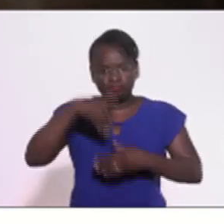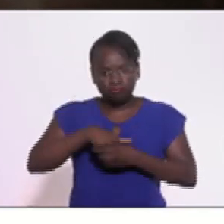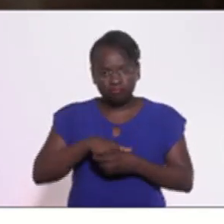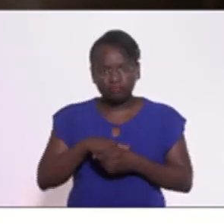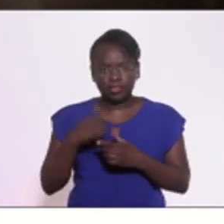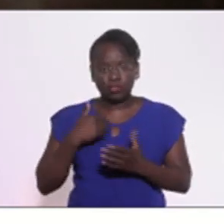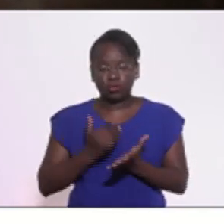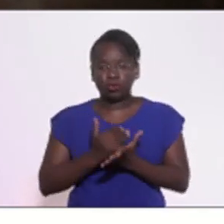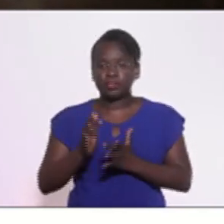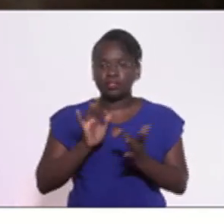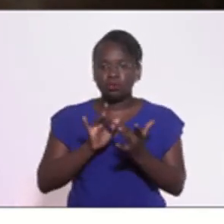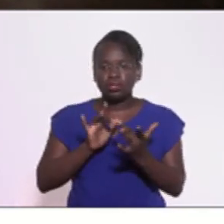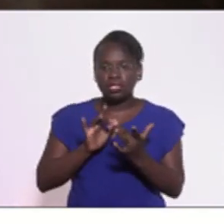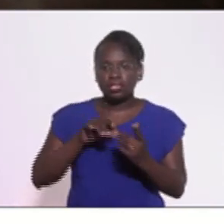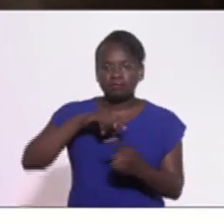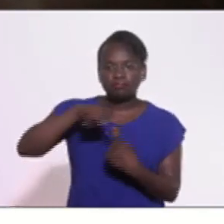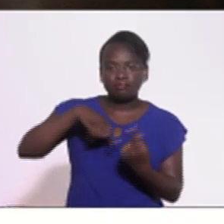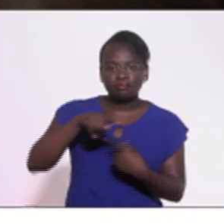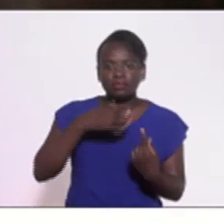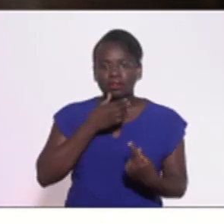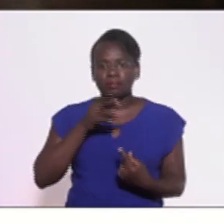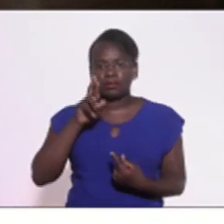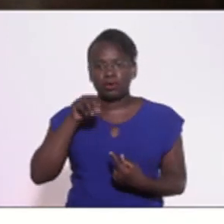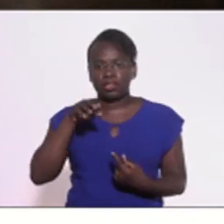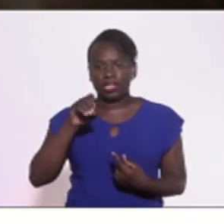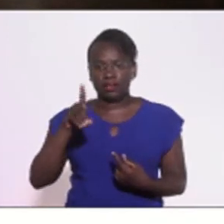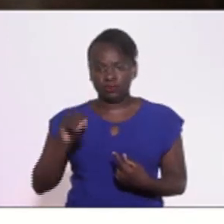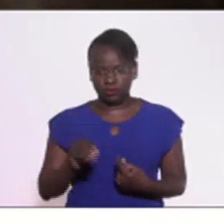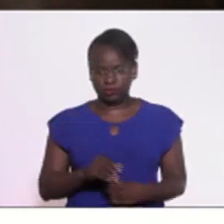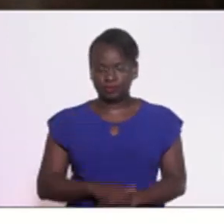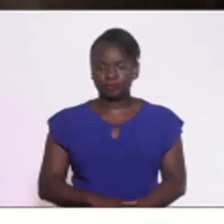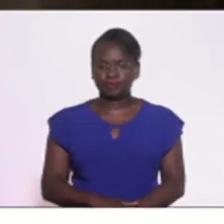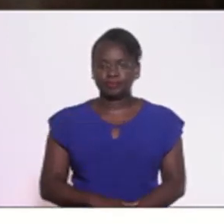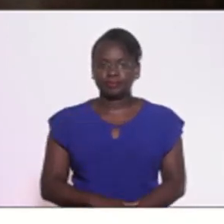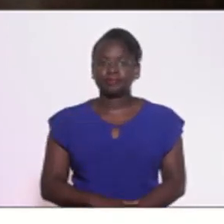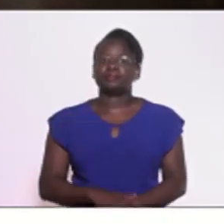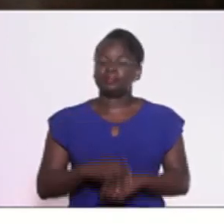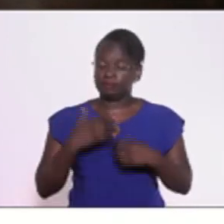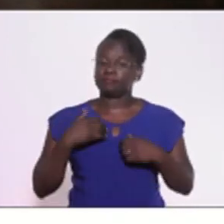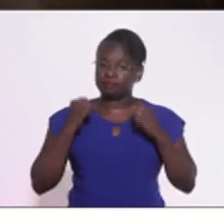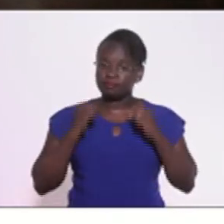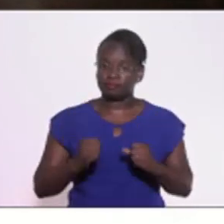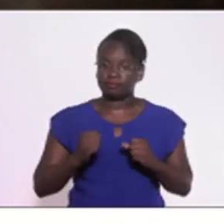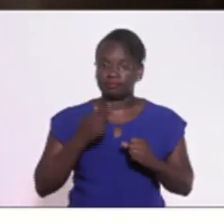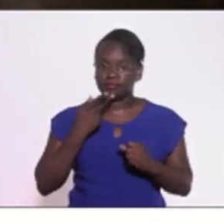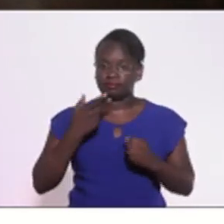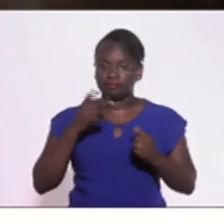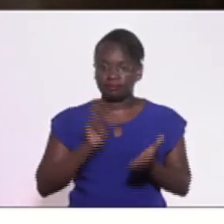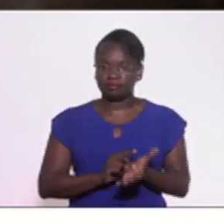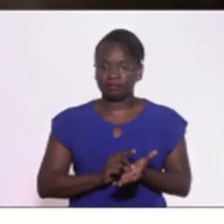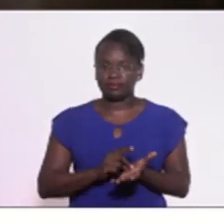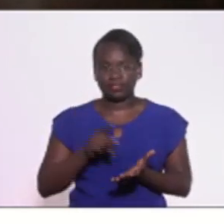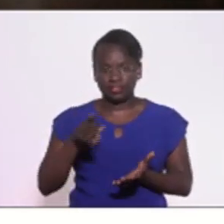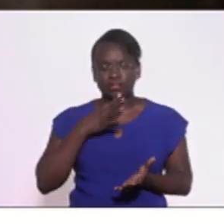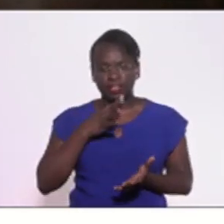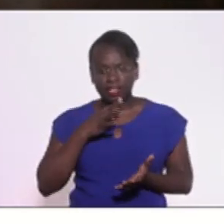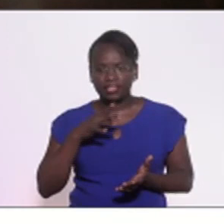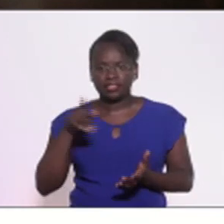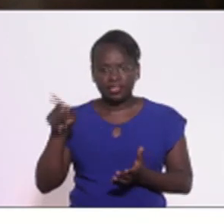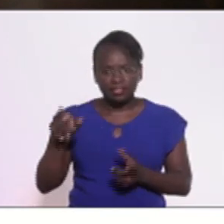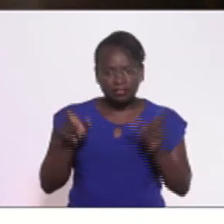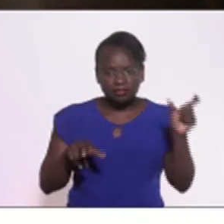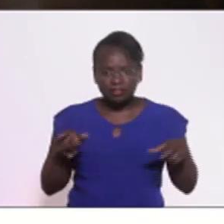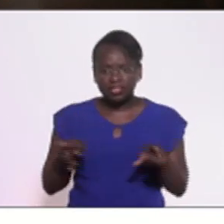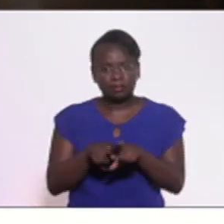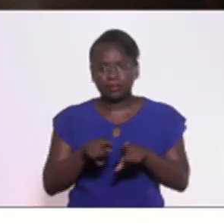que eu comecei a conviver com Ronaldo Gomlewski. E posso afirmar a vocês que conhecem ele e aos que não conhecem